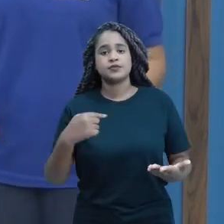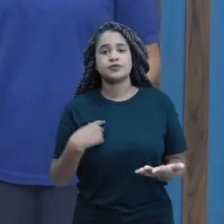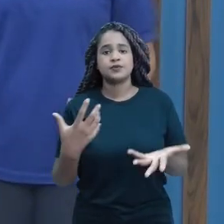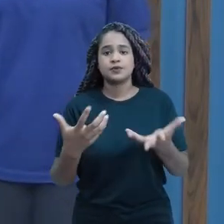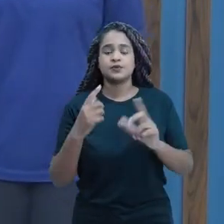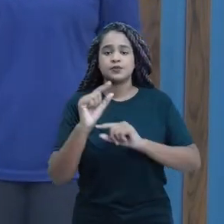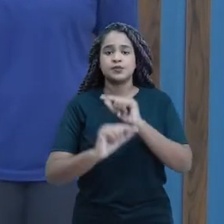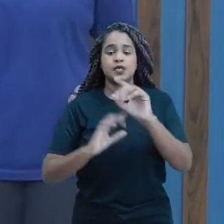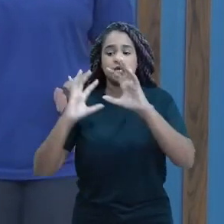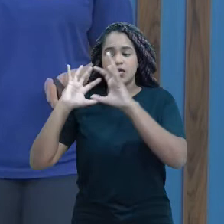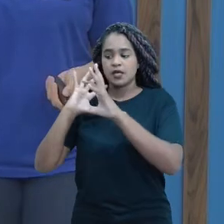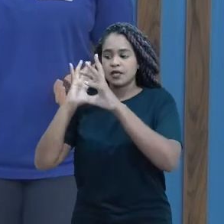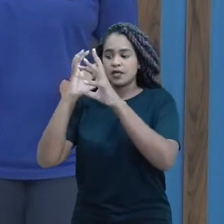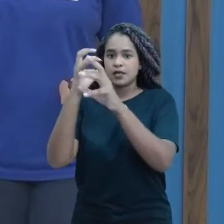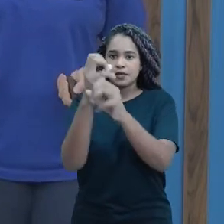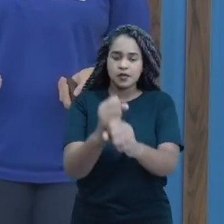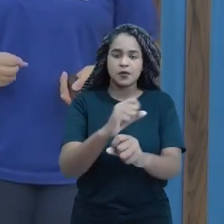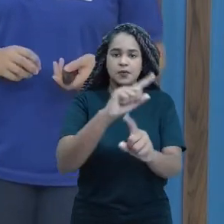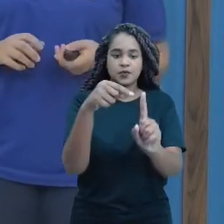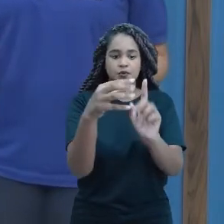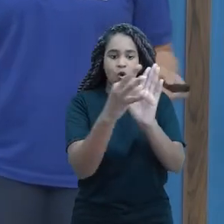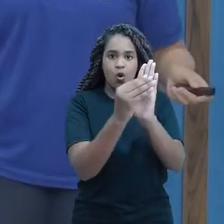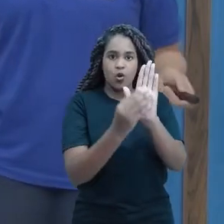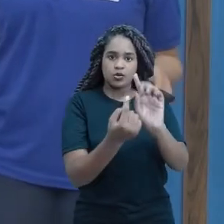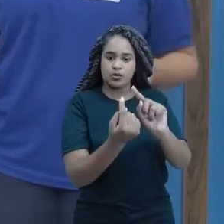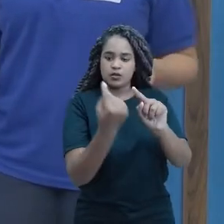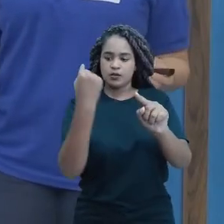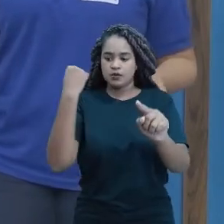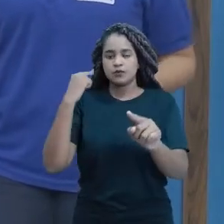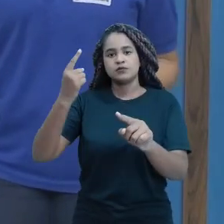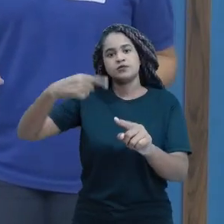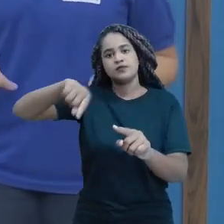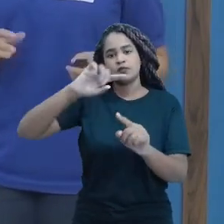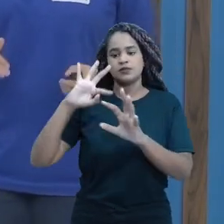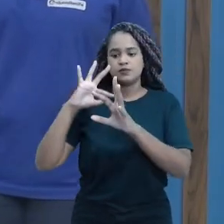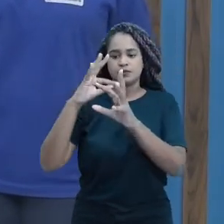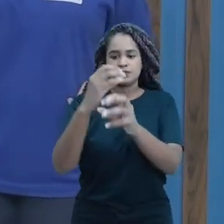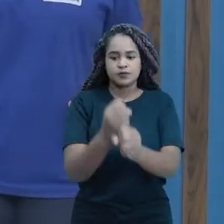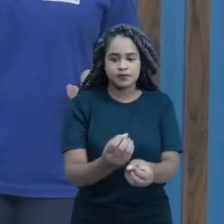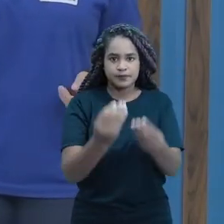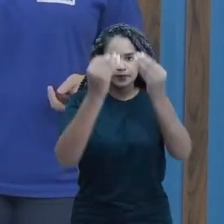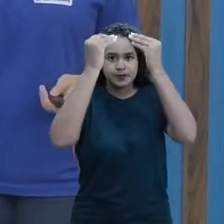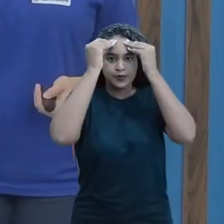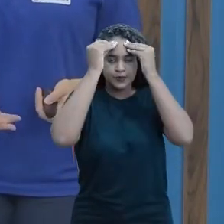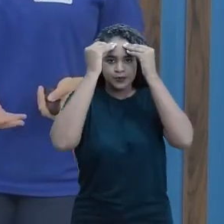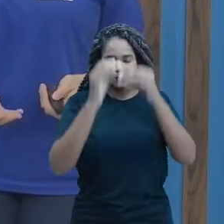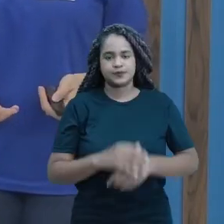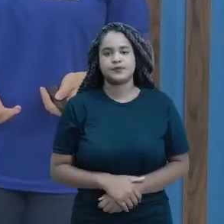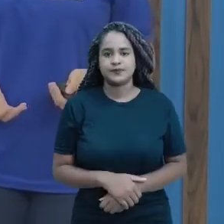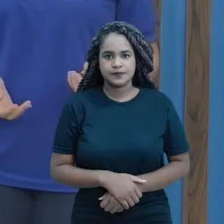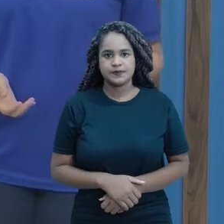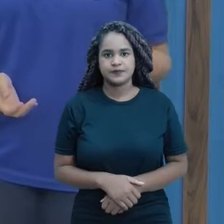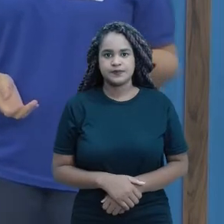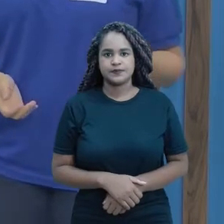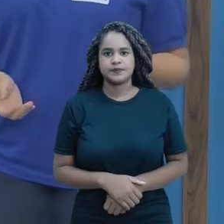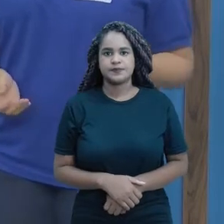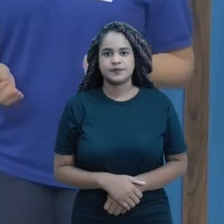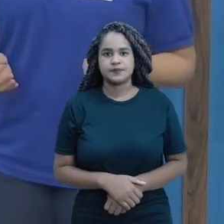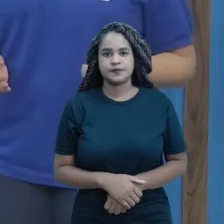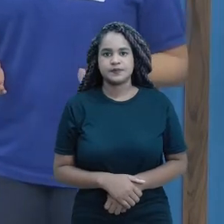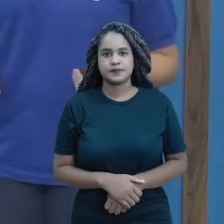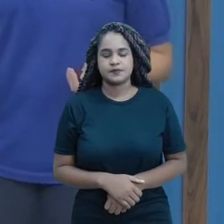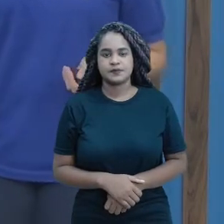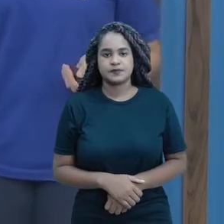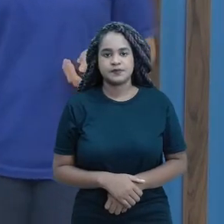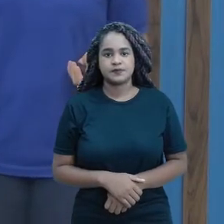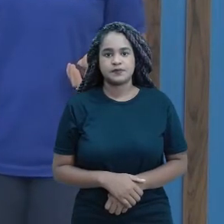revisões para que vocês lembrem, né, desses conteúdos e saiam com esse conteúdo fresquinho aqui do nono para o ensino médio, tá certo? Então,